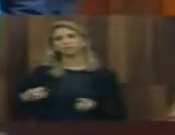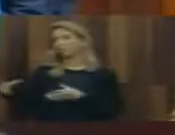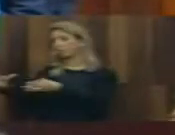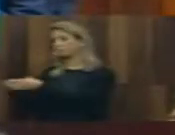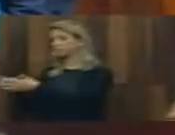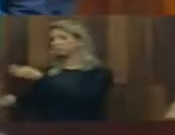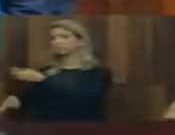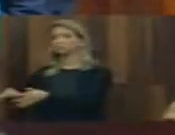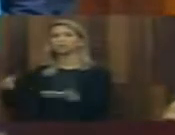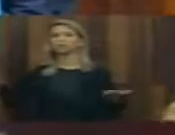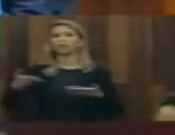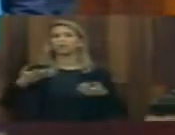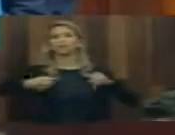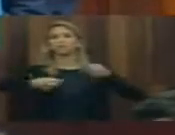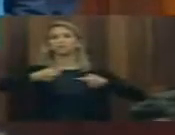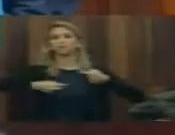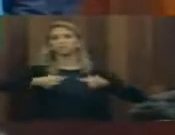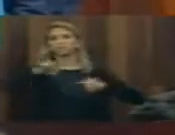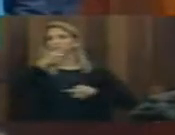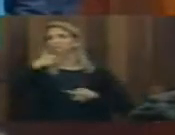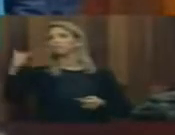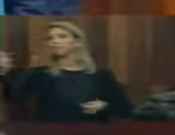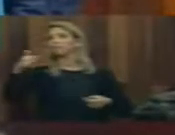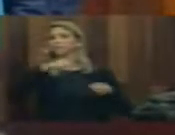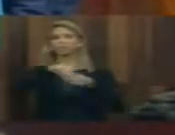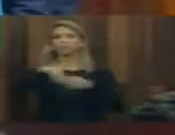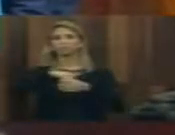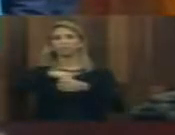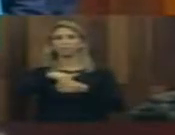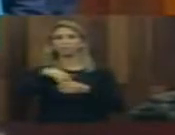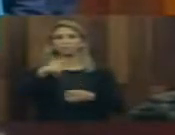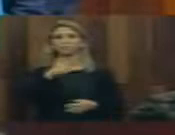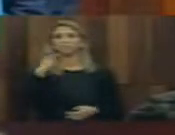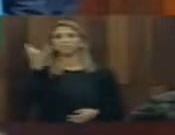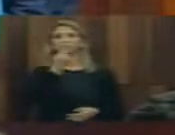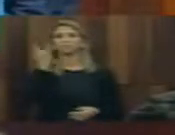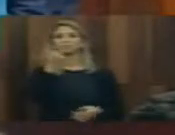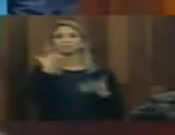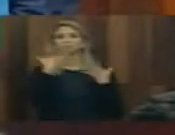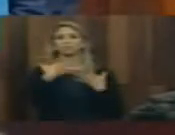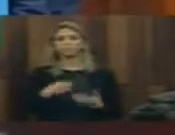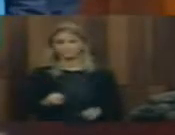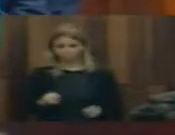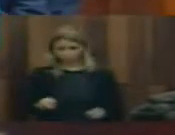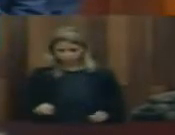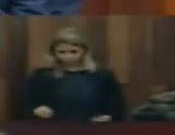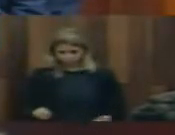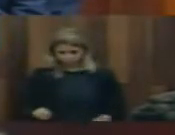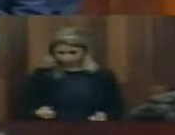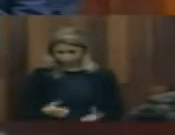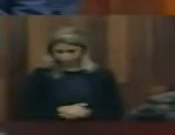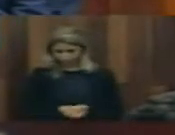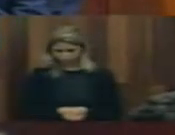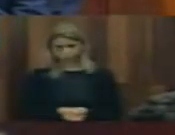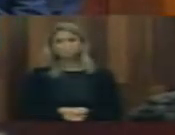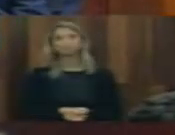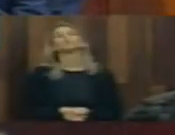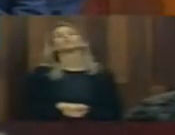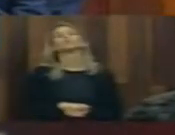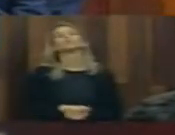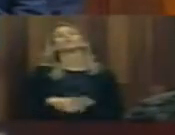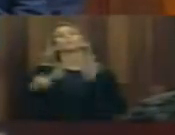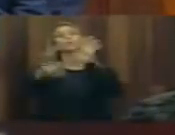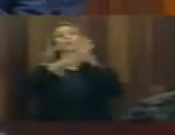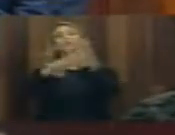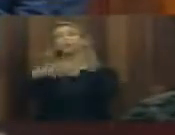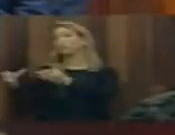Em discussão, parecer. Não havendo quem queira discutir, em votação, os favoráveis permaneçam como estão. Aprovado por unanimidade, será encaminhado